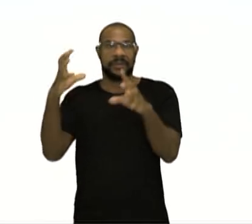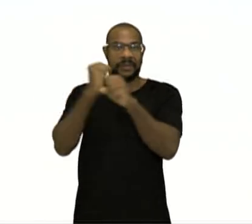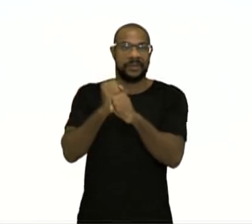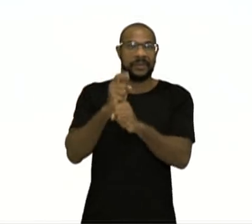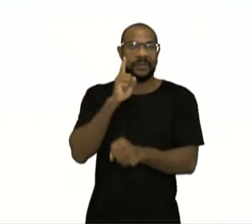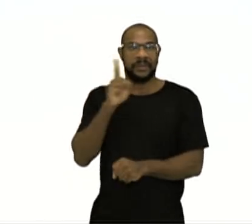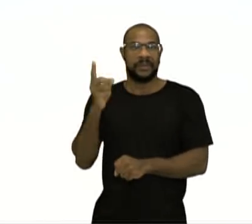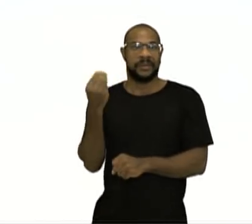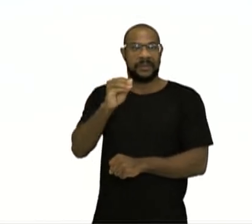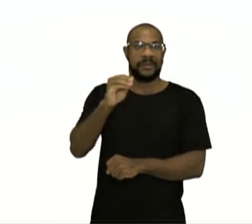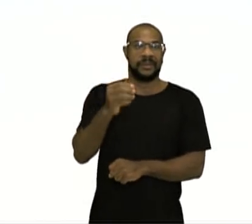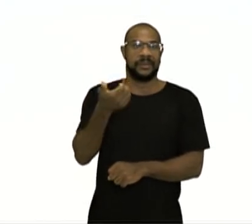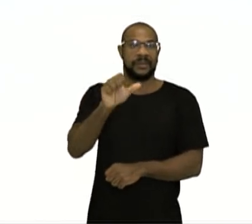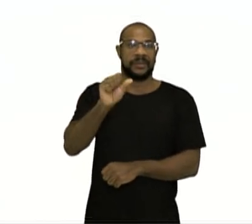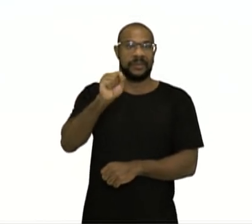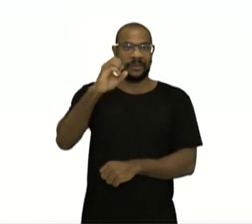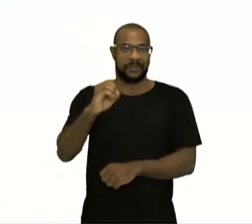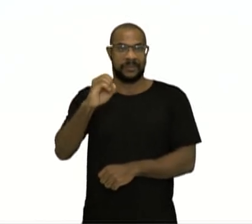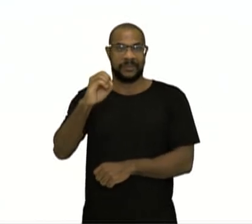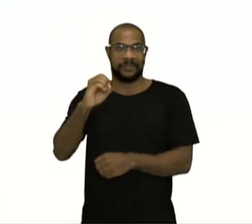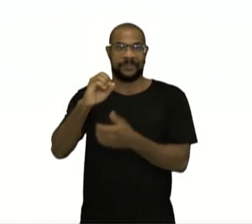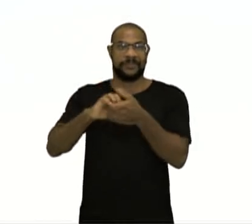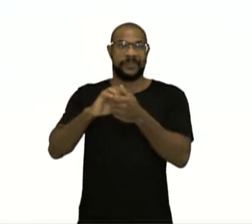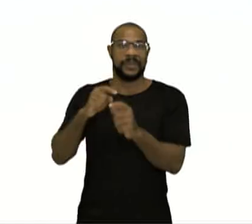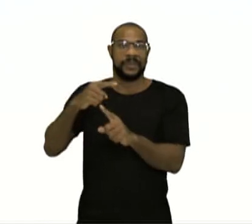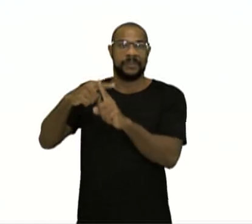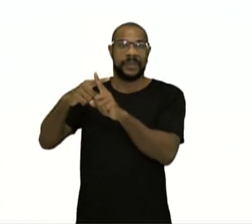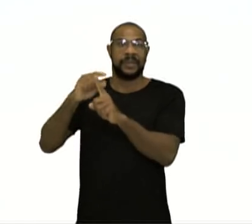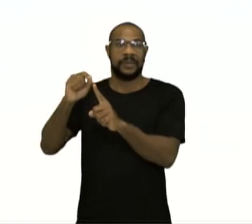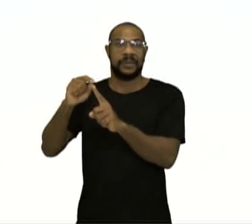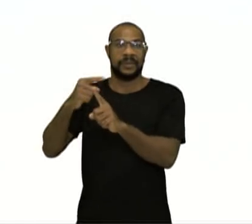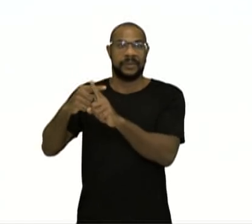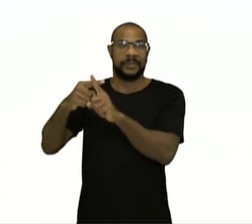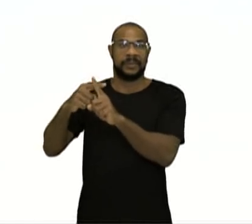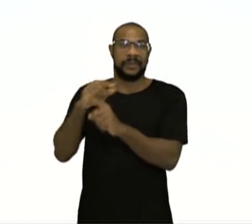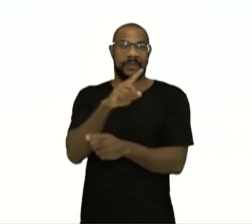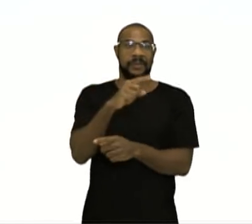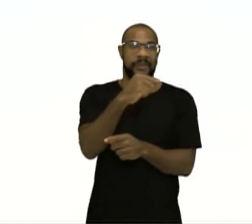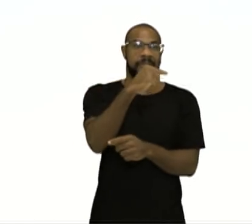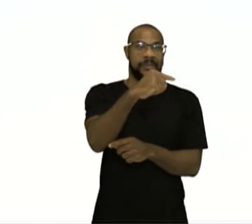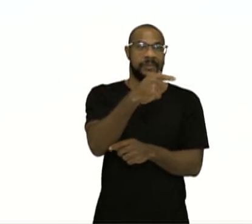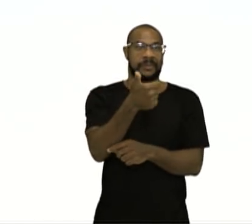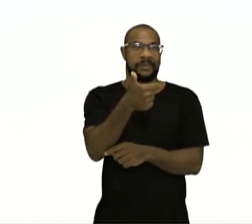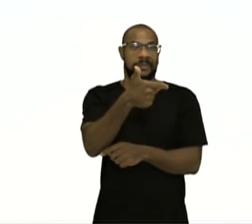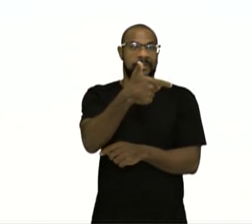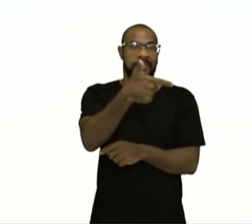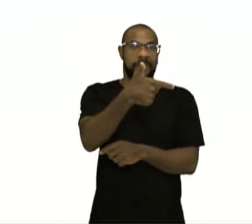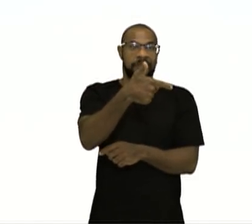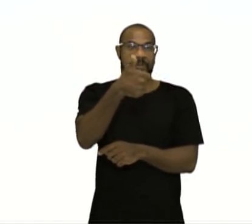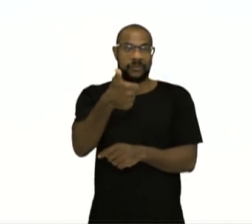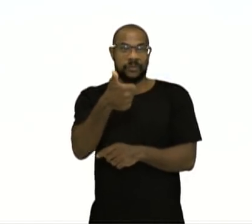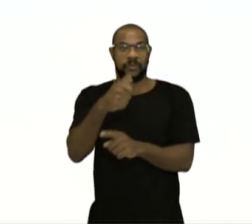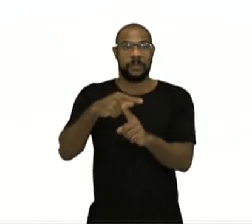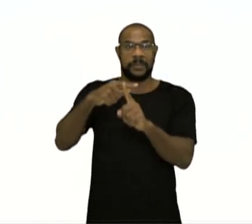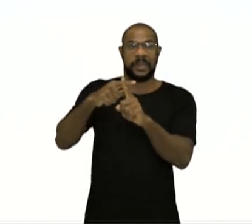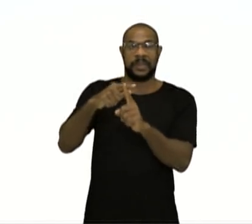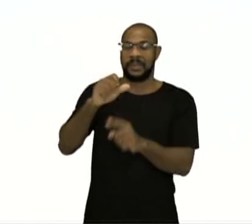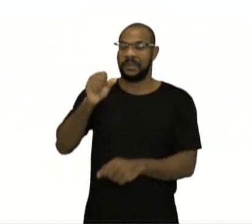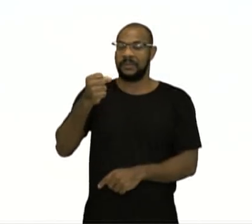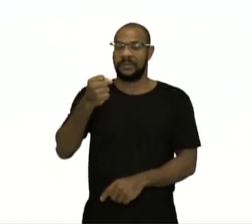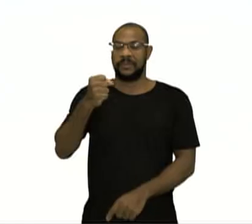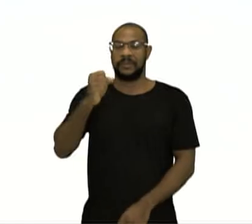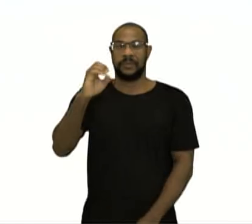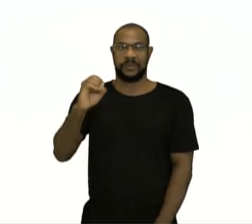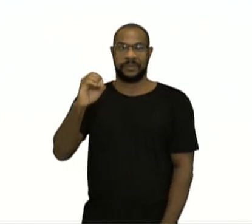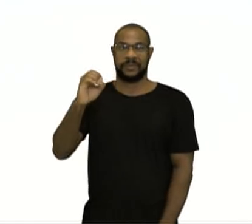sinal diferente, diminui, 80 tira 21 vai ficar 59, e o sinal é o sinal do número maior. O maior